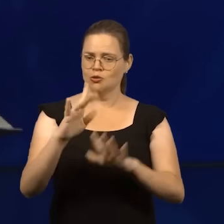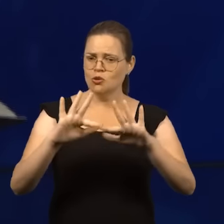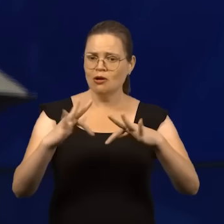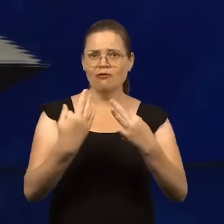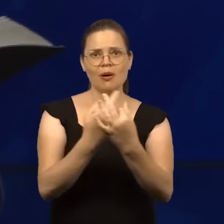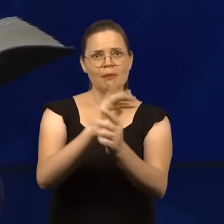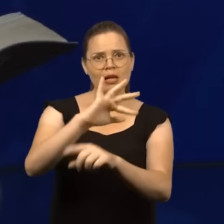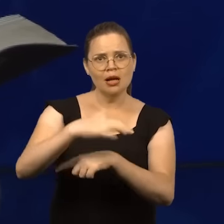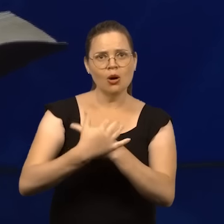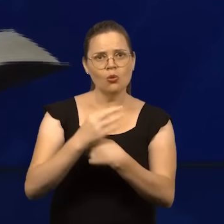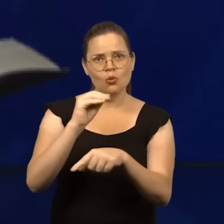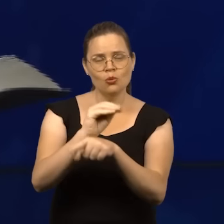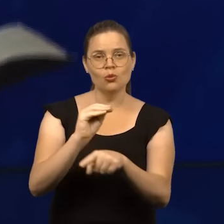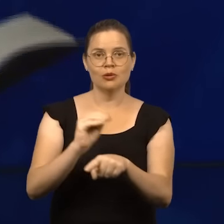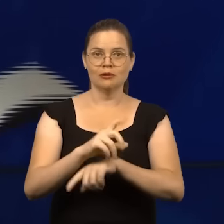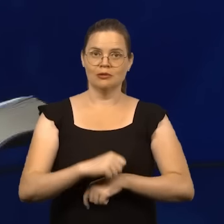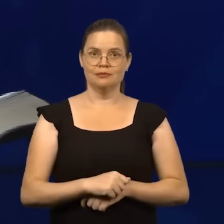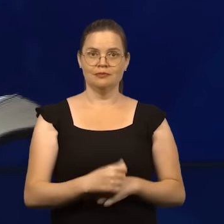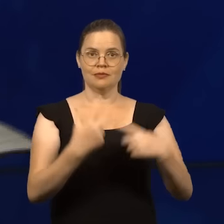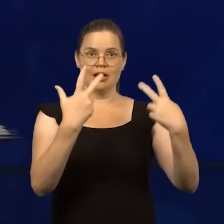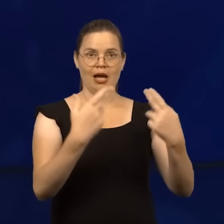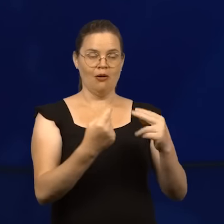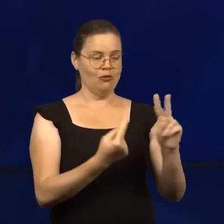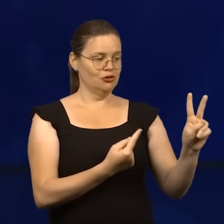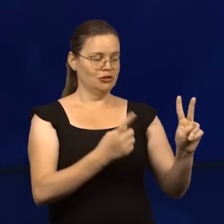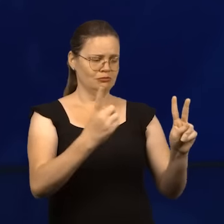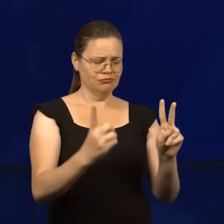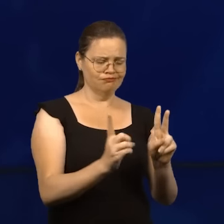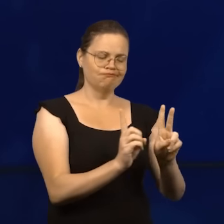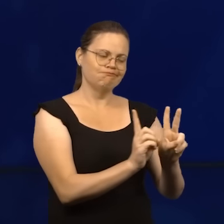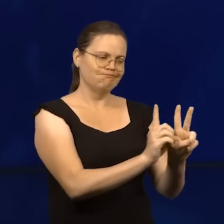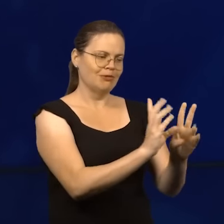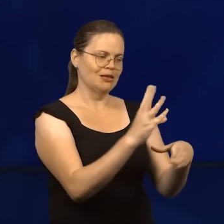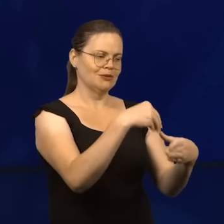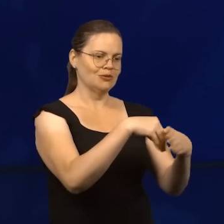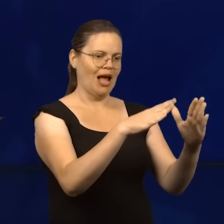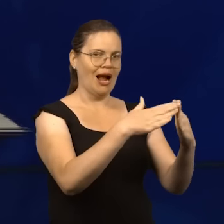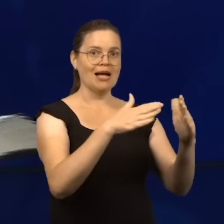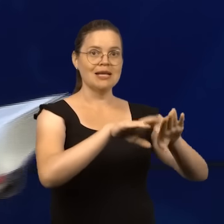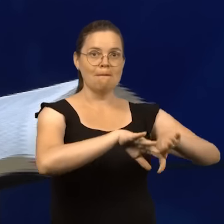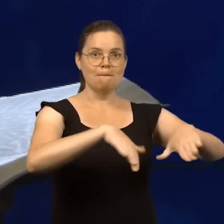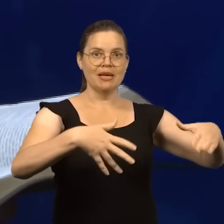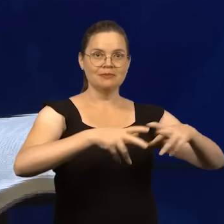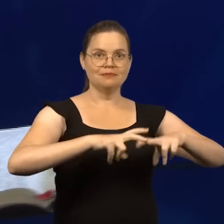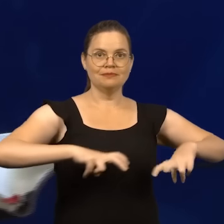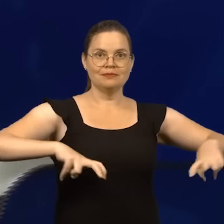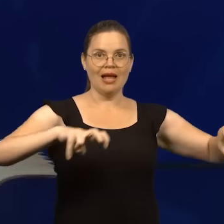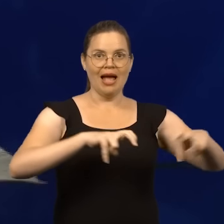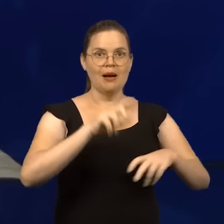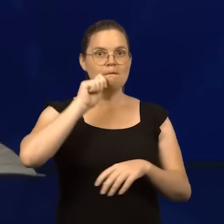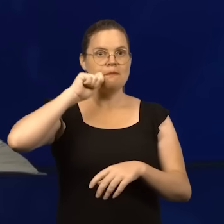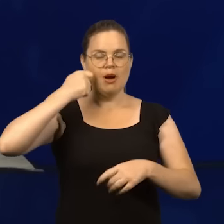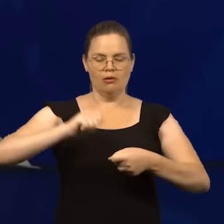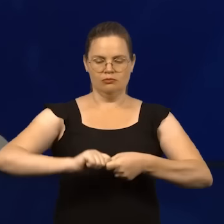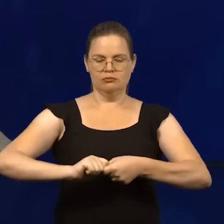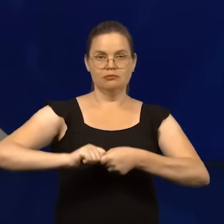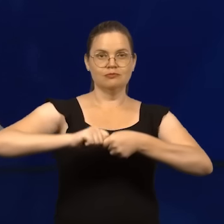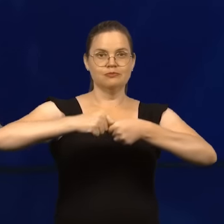quando eles entraram, e quando Jesus entrou na casa deles e partiu o pão com aqueles homens, os olhos deles foram